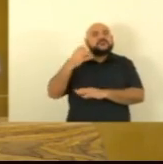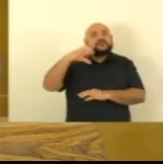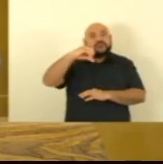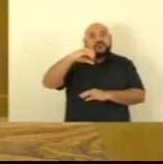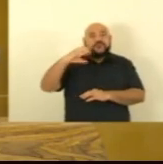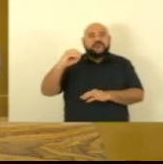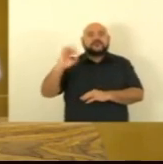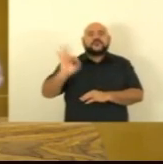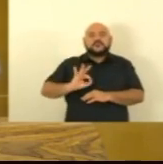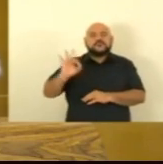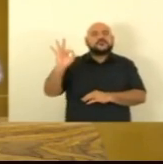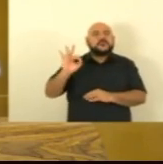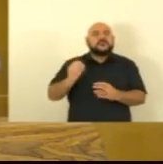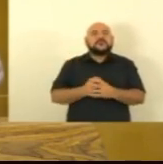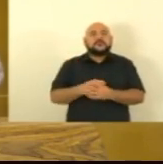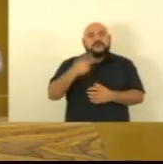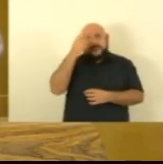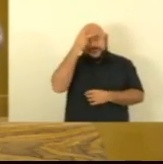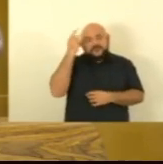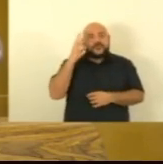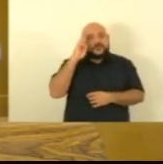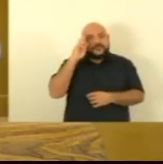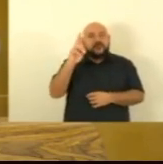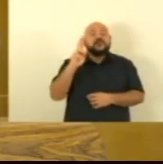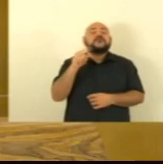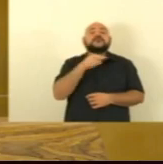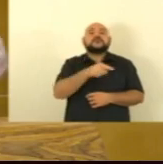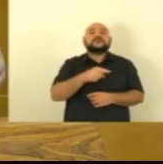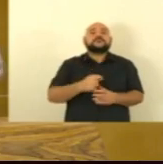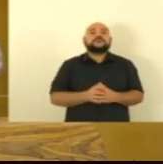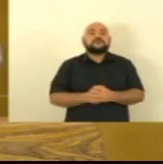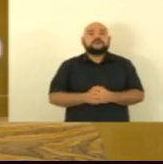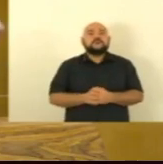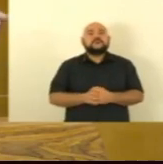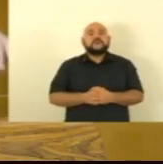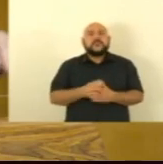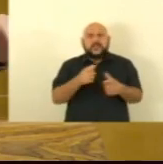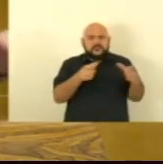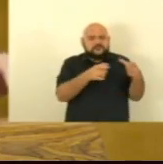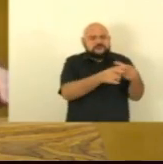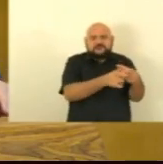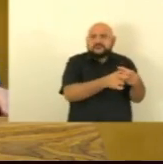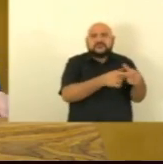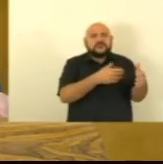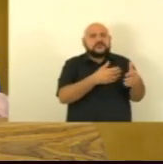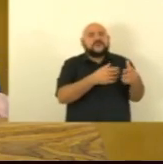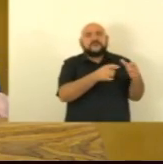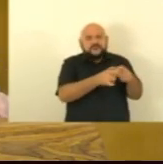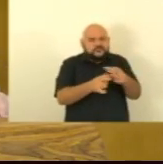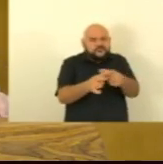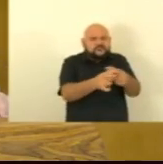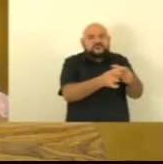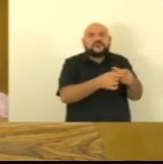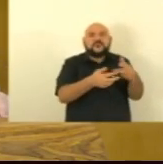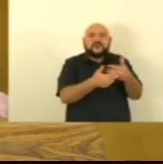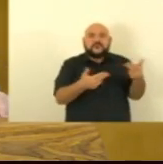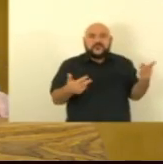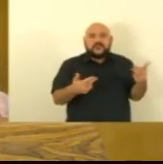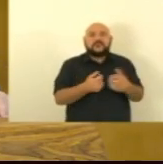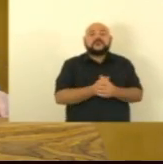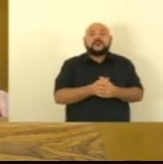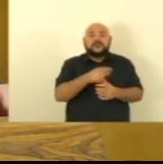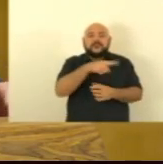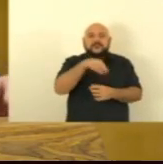dos proprietários rurais do Espírito Santo, que são pequenos proprietários de 5 alqueires de terra para baixo, eles possam